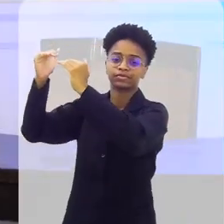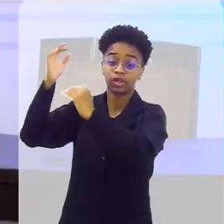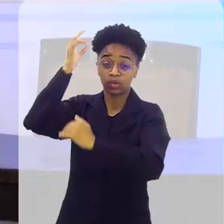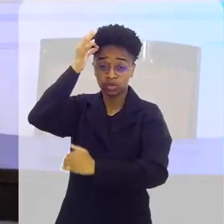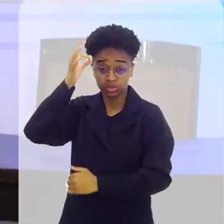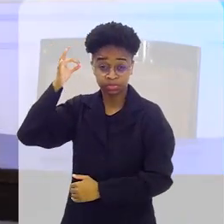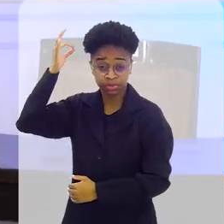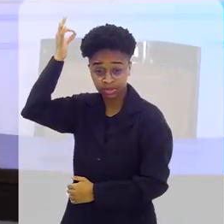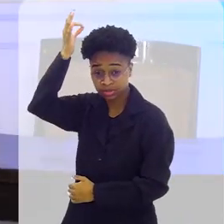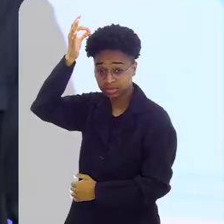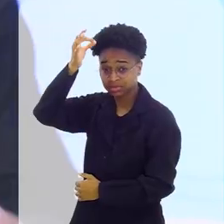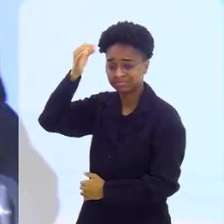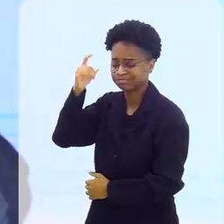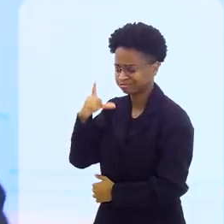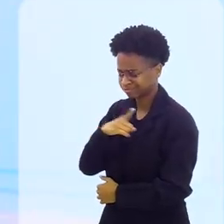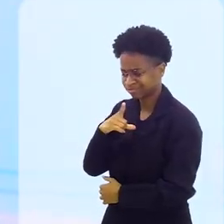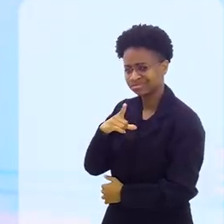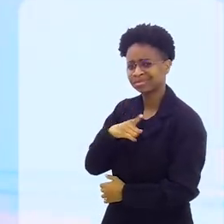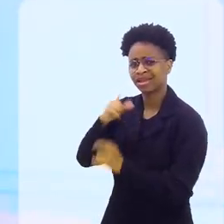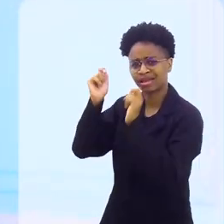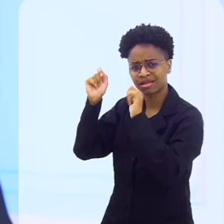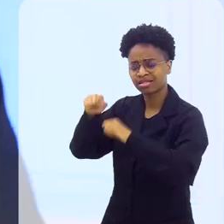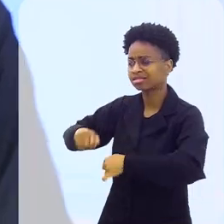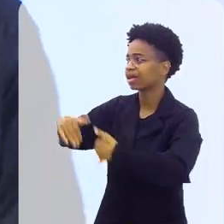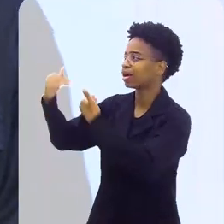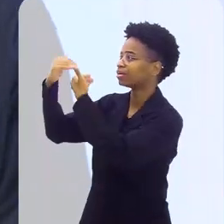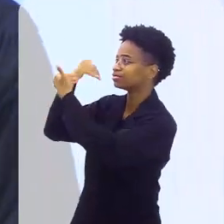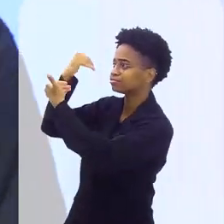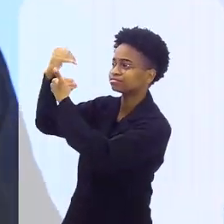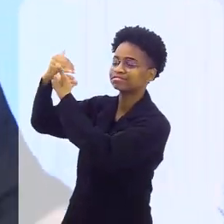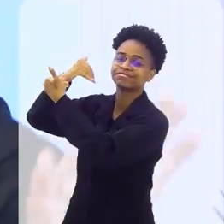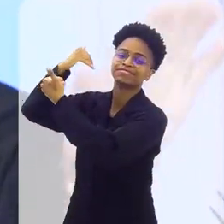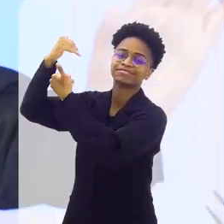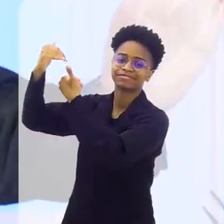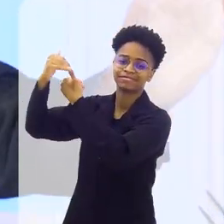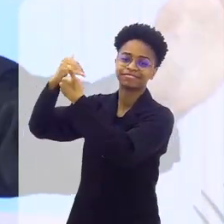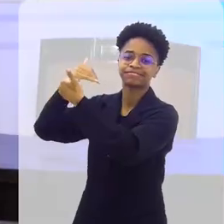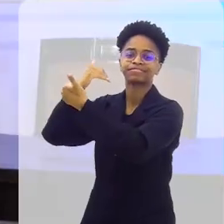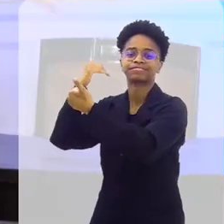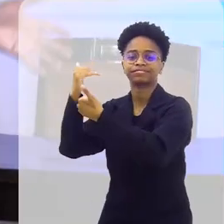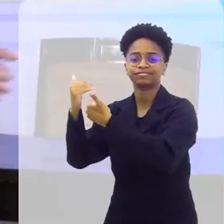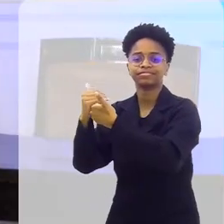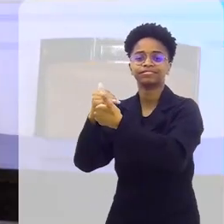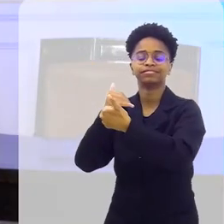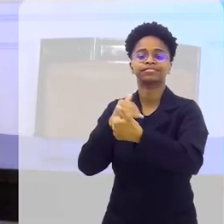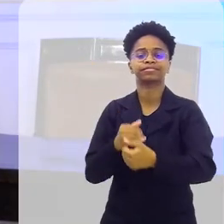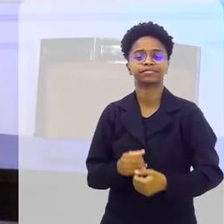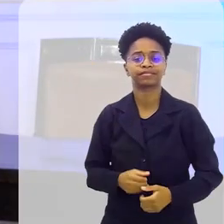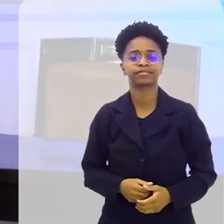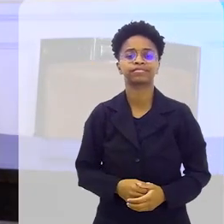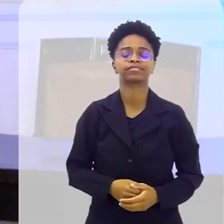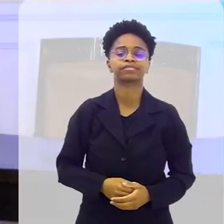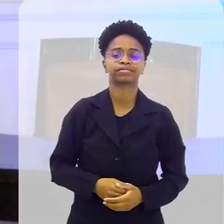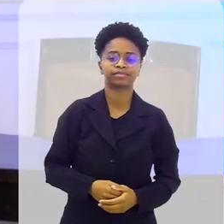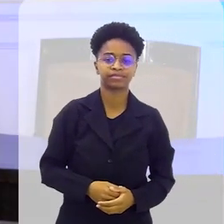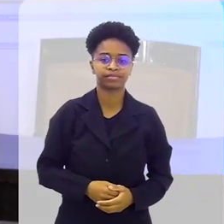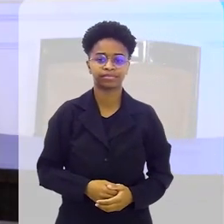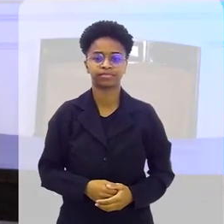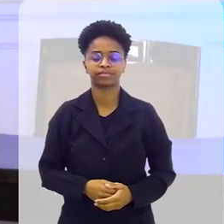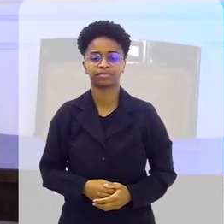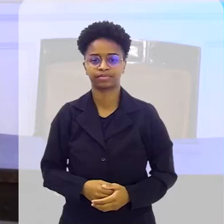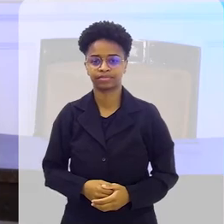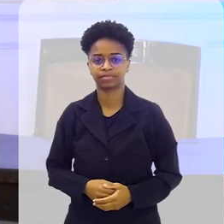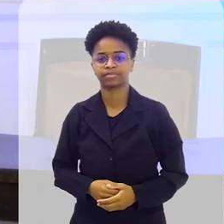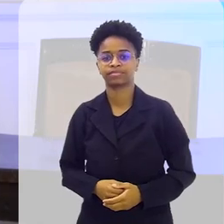Soberano. Eu tenho o Espírito Santo, Ele é o Consolador.